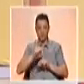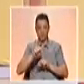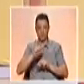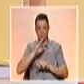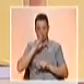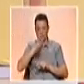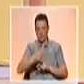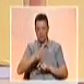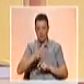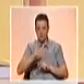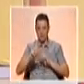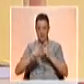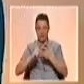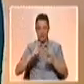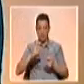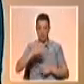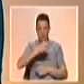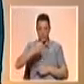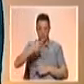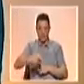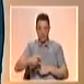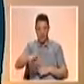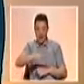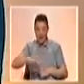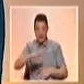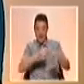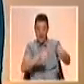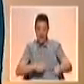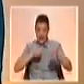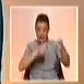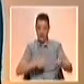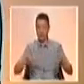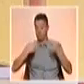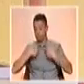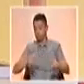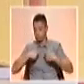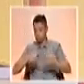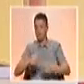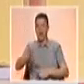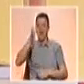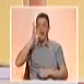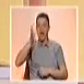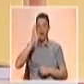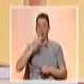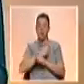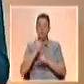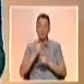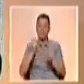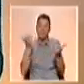Segundo dados de 2009, o setor agrícola é de facto... É onde há mais desperdício também. Onde há mais desperdício por ineficiências de